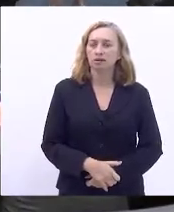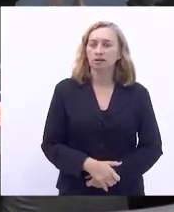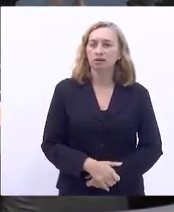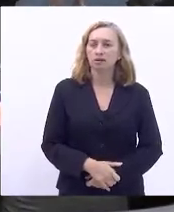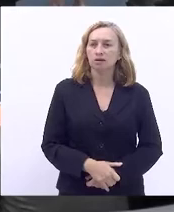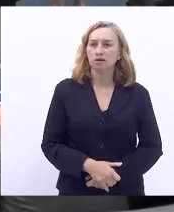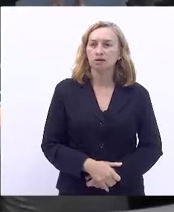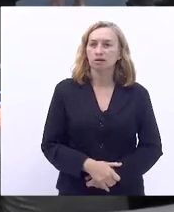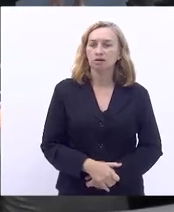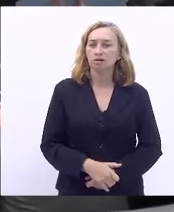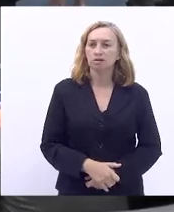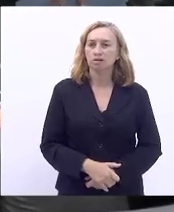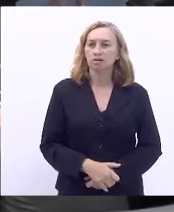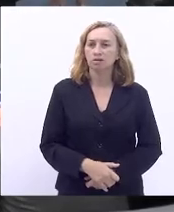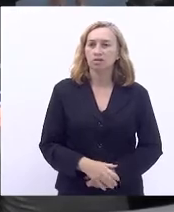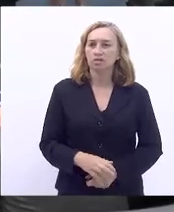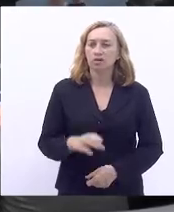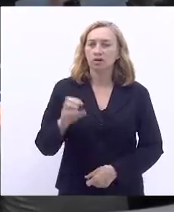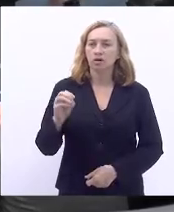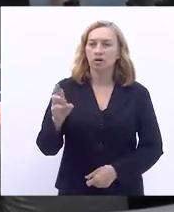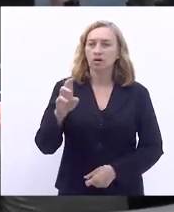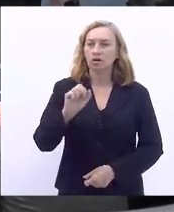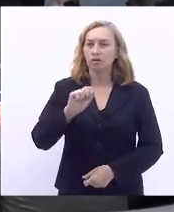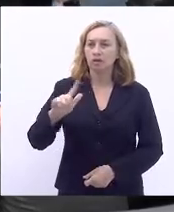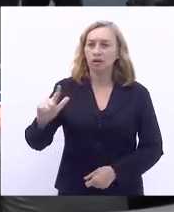O Coronel Salema, por favor.